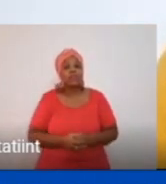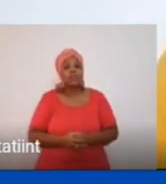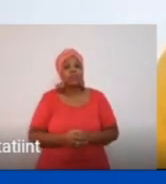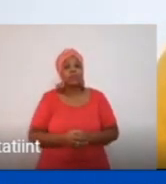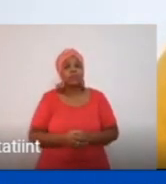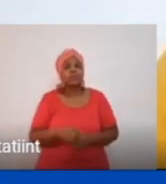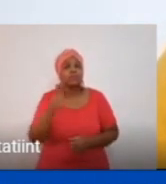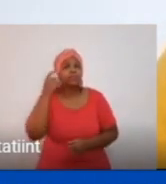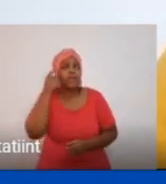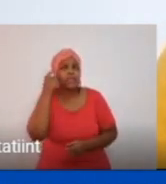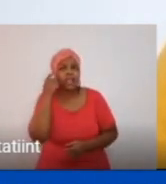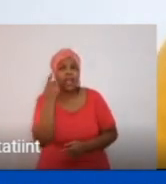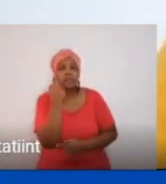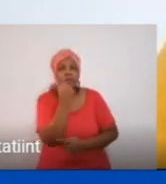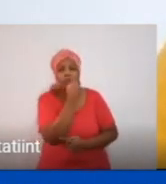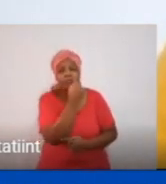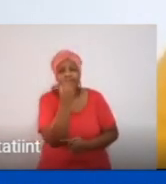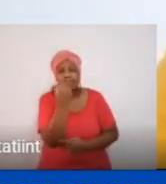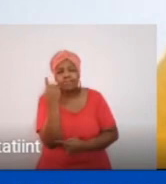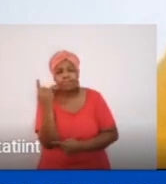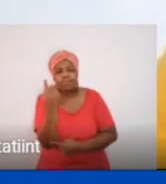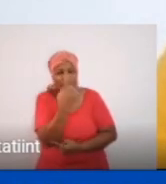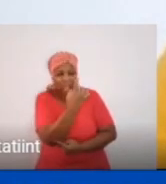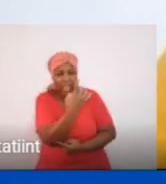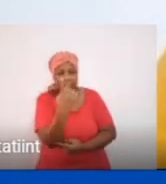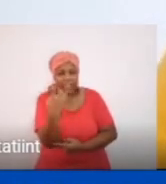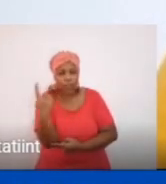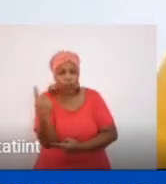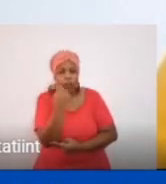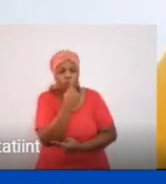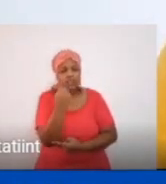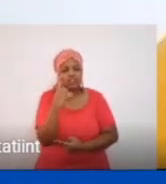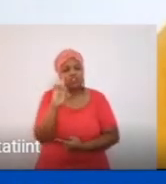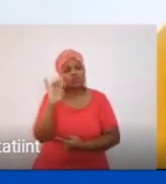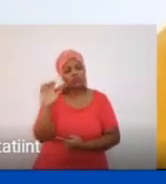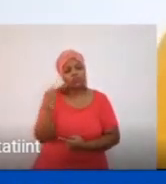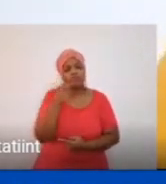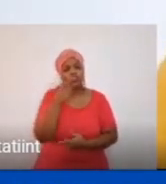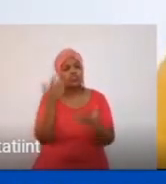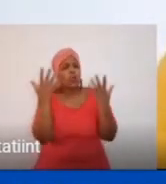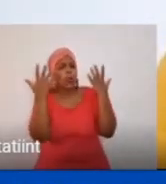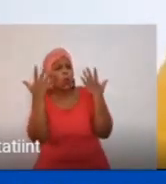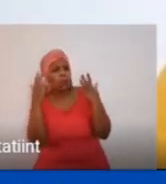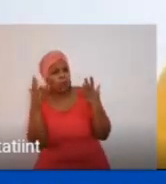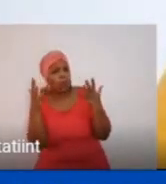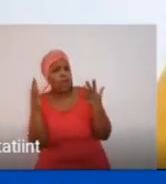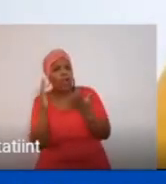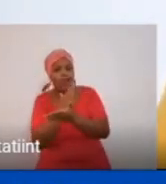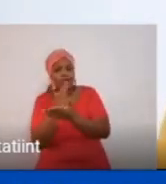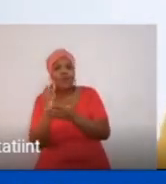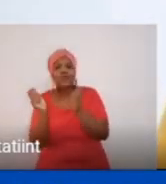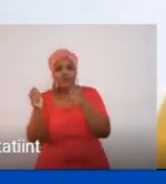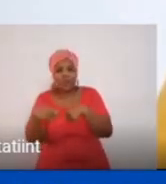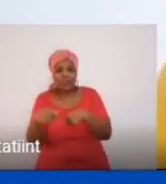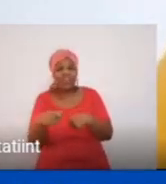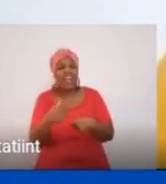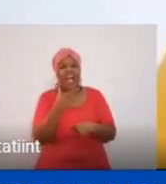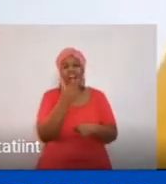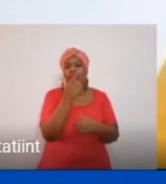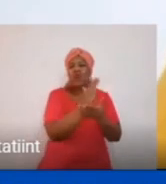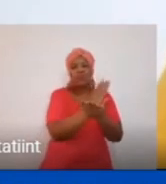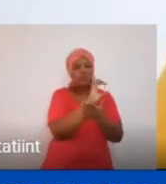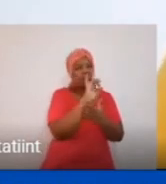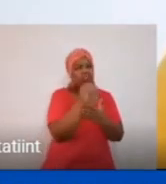pensar sobre cada uma delas, né? Quando a gente pensa que a gente pode comemorar determinadas datas, mas determinadas datas a gente não